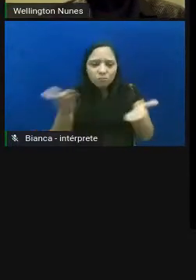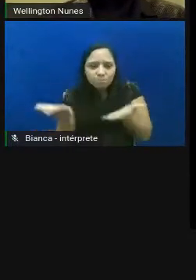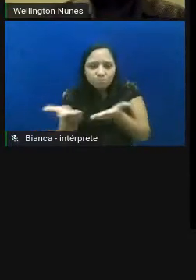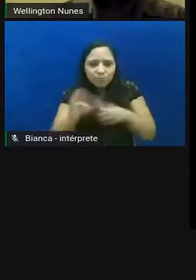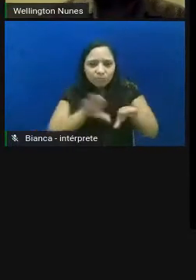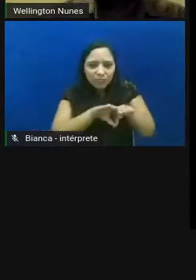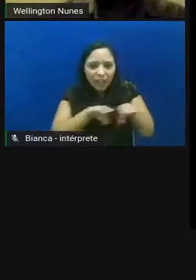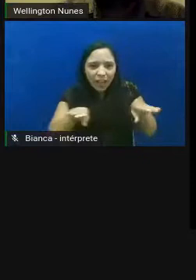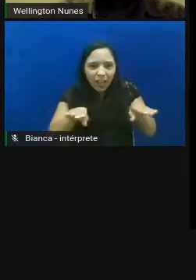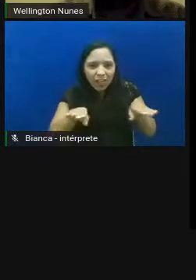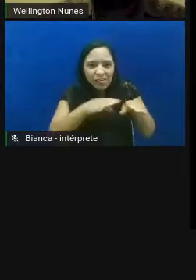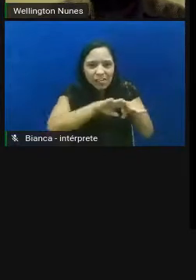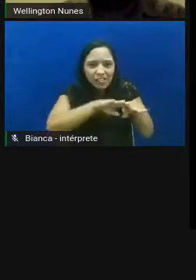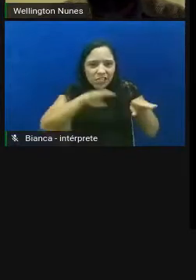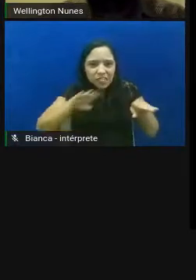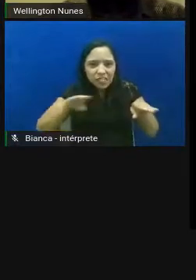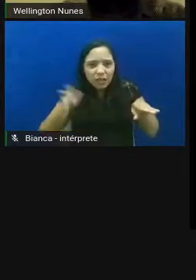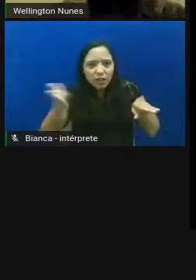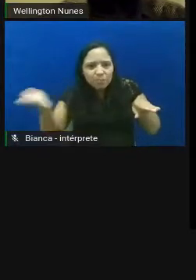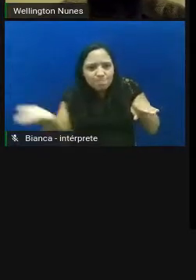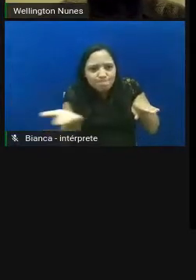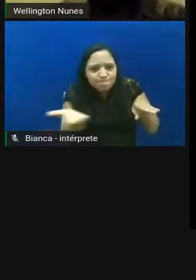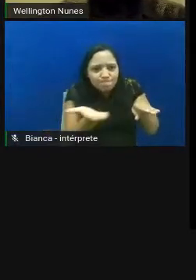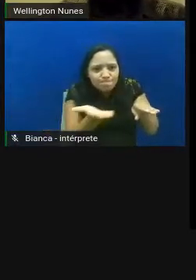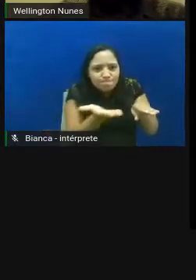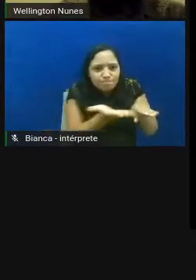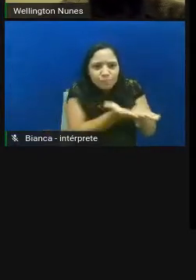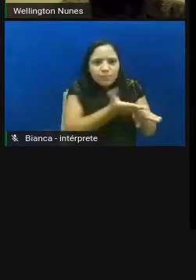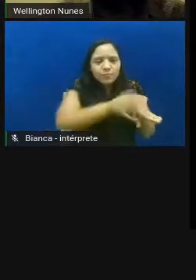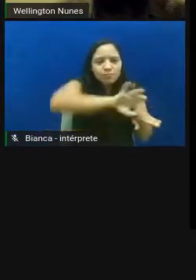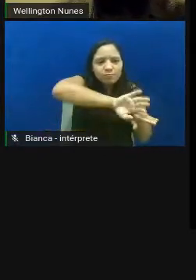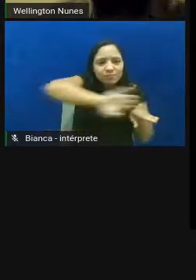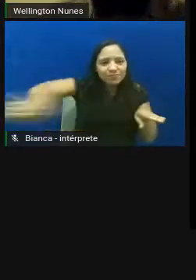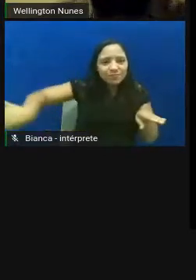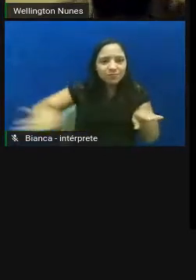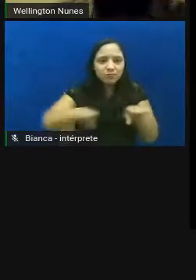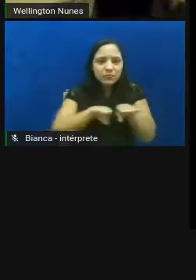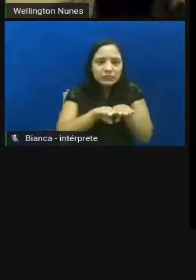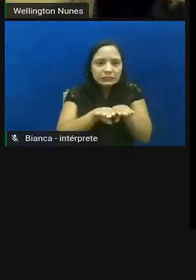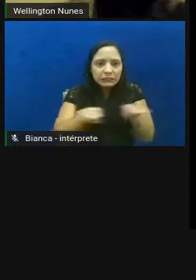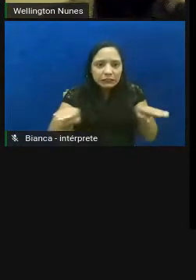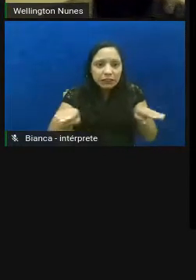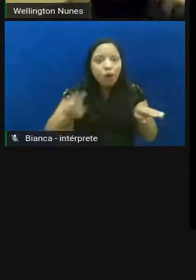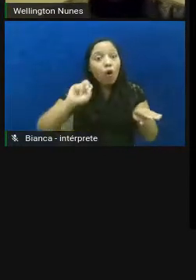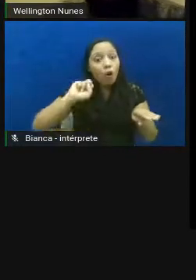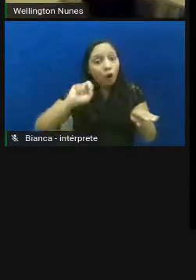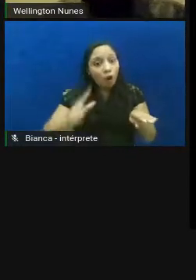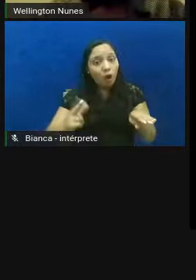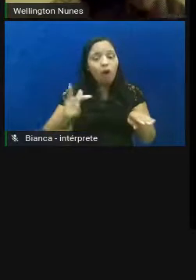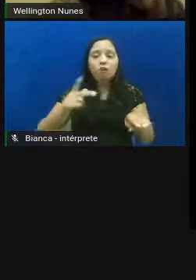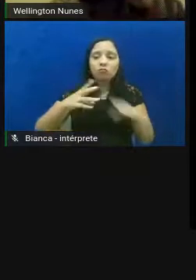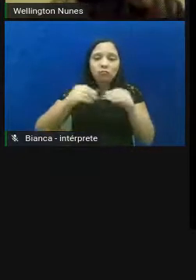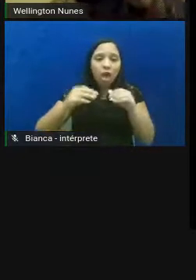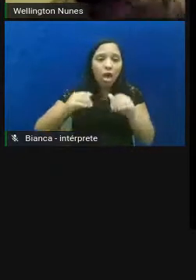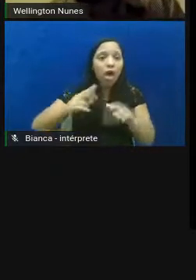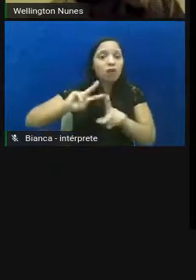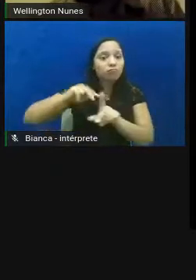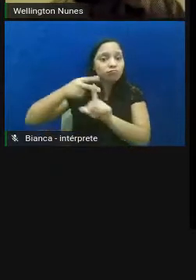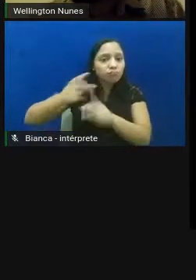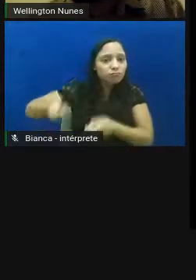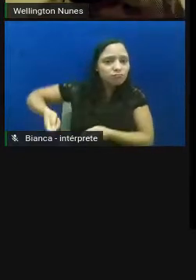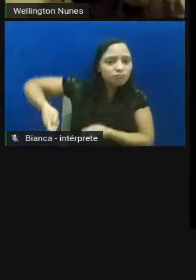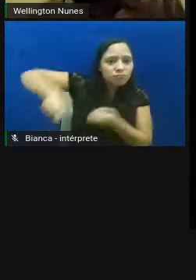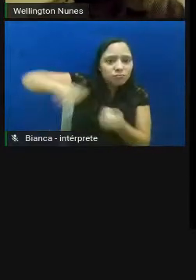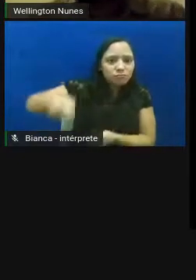o nivelamento se faz necessário para poder calcular esses volumes de corte e aterro. E também a